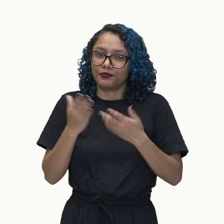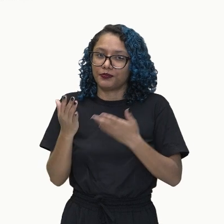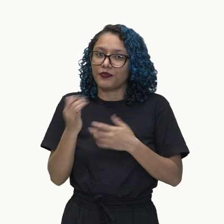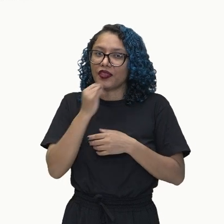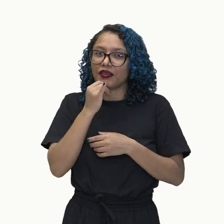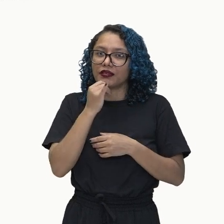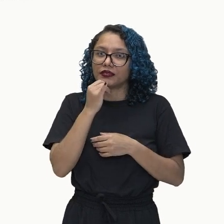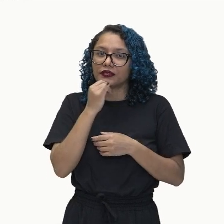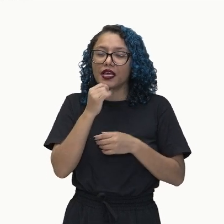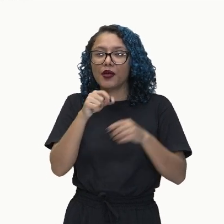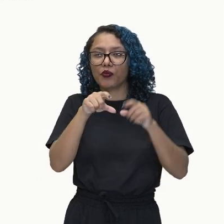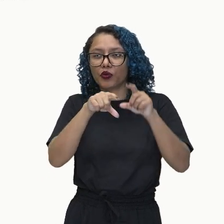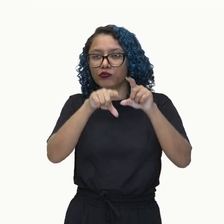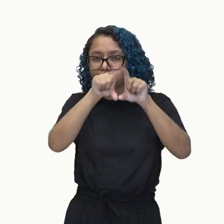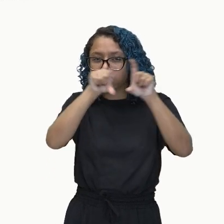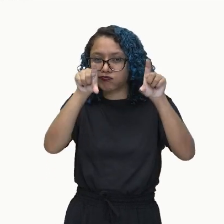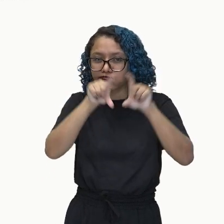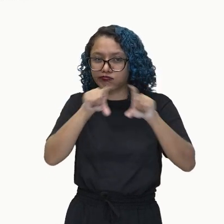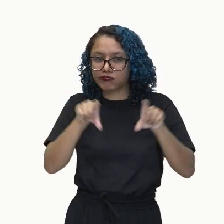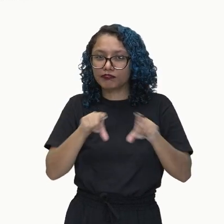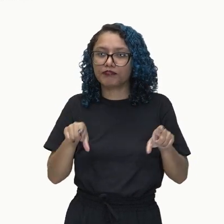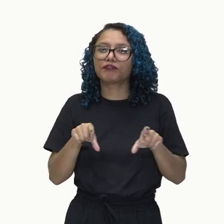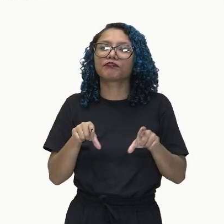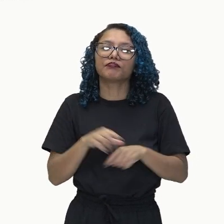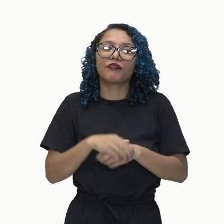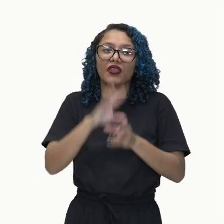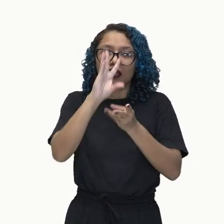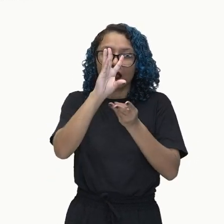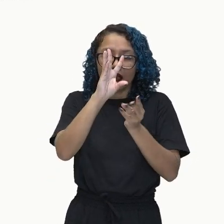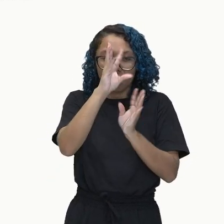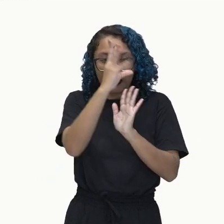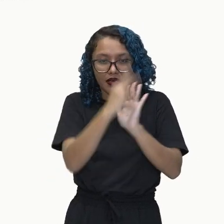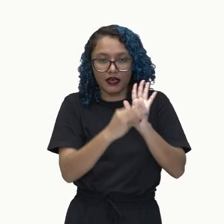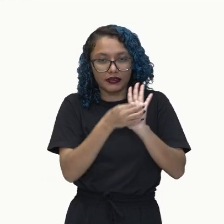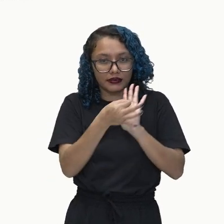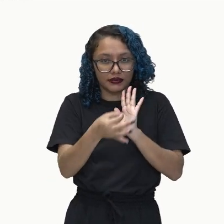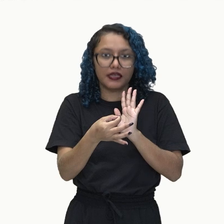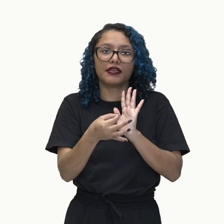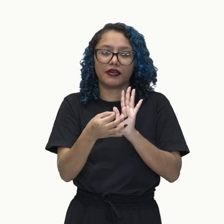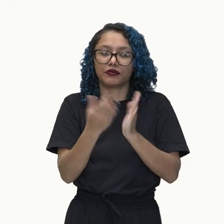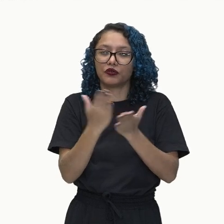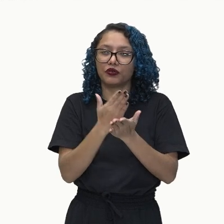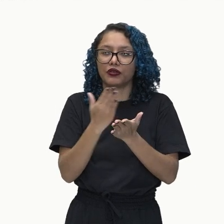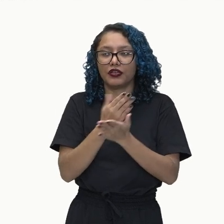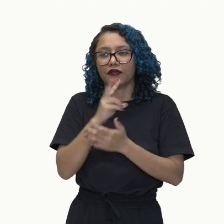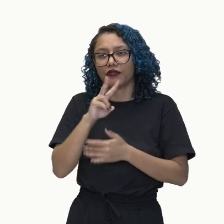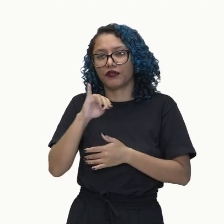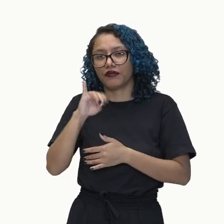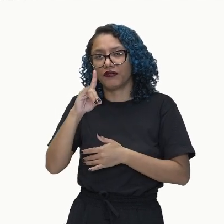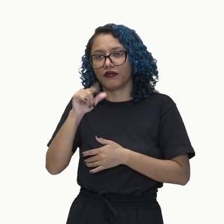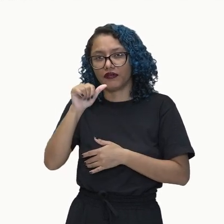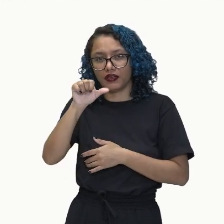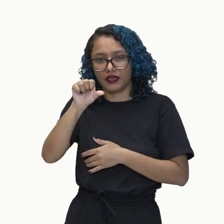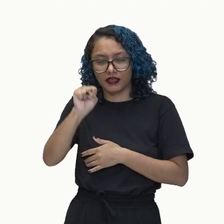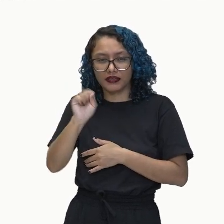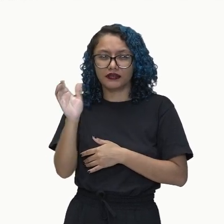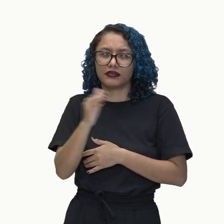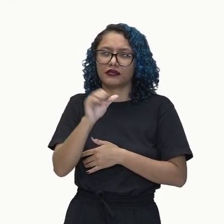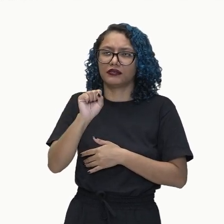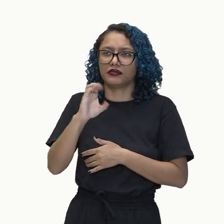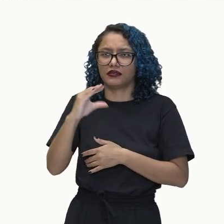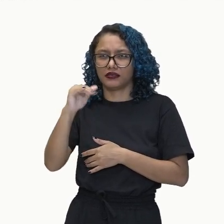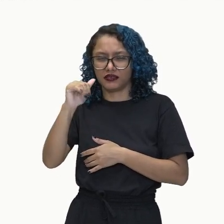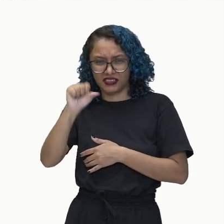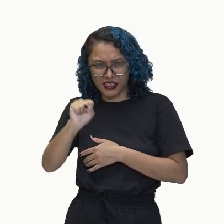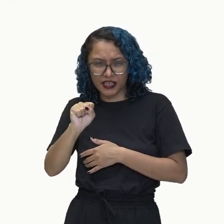de resenha de Vidas Secas, de Graciliano Ramos, uma obra ali do início do século XX, bastante importante para a gente entender